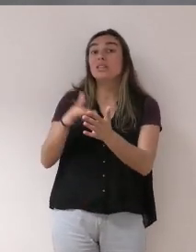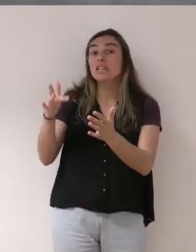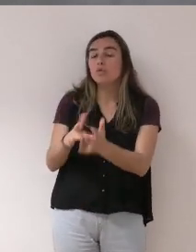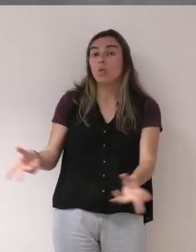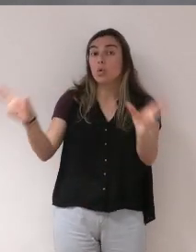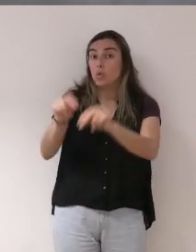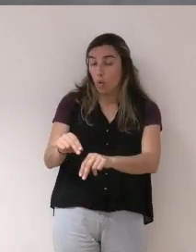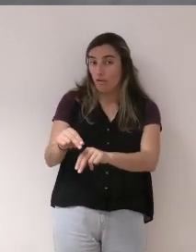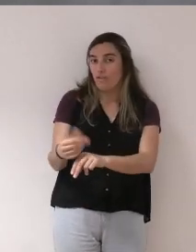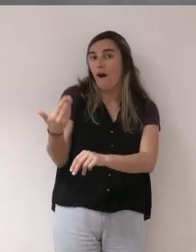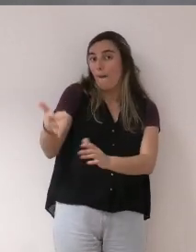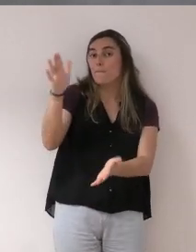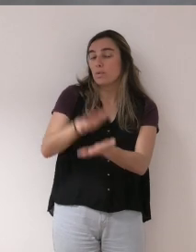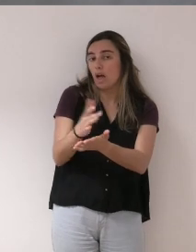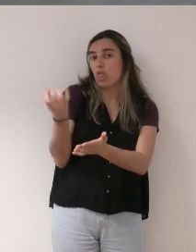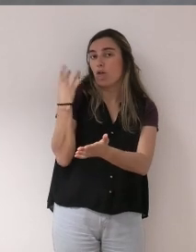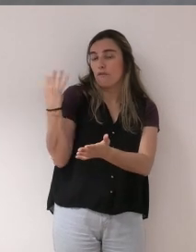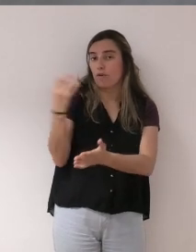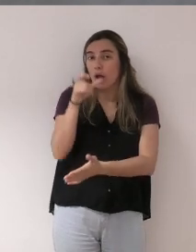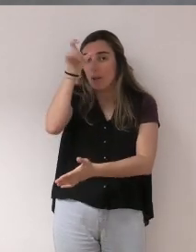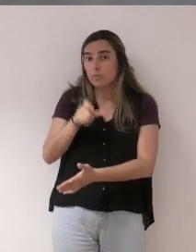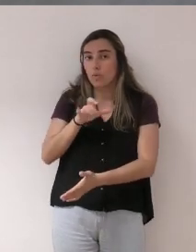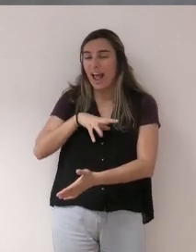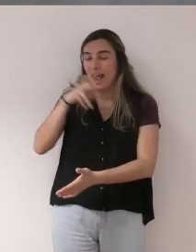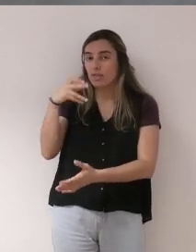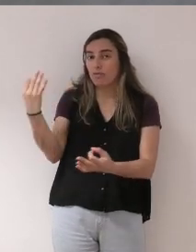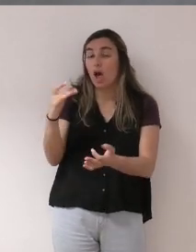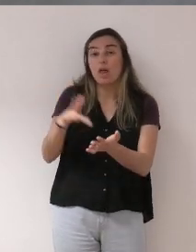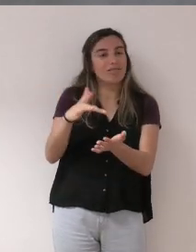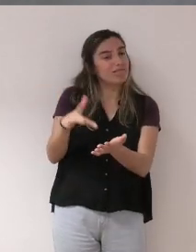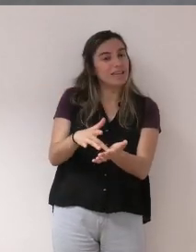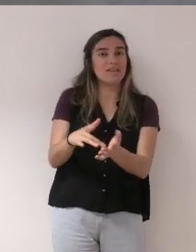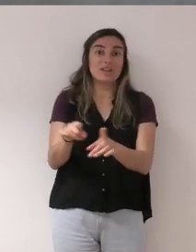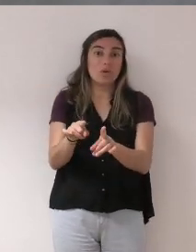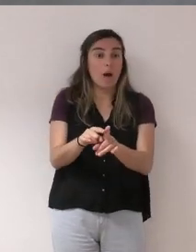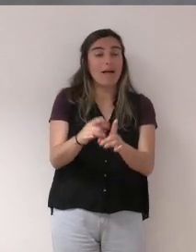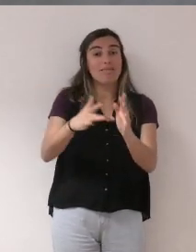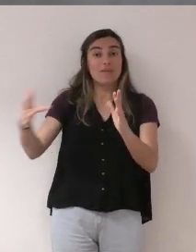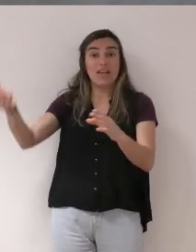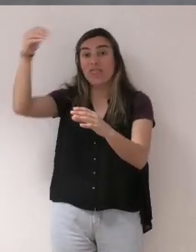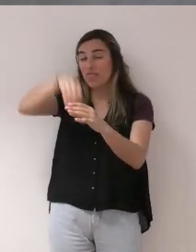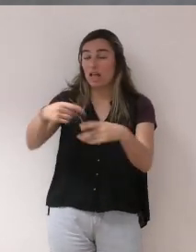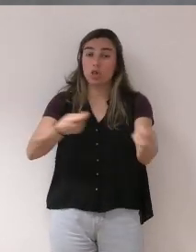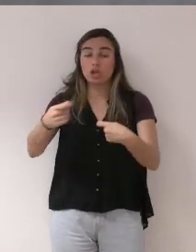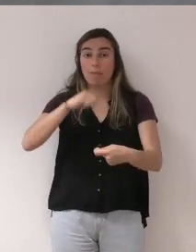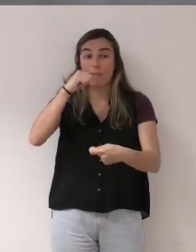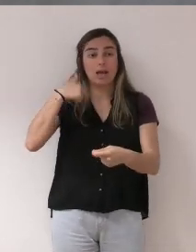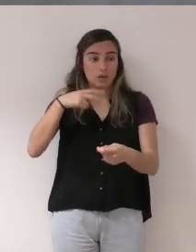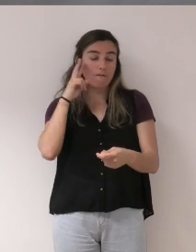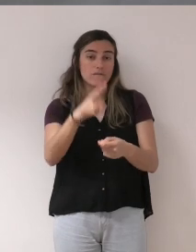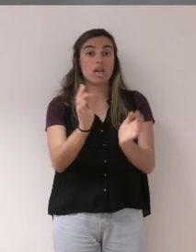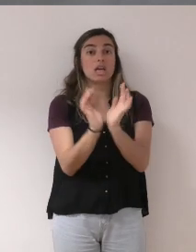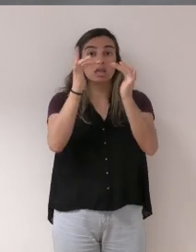Nostos. Sim. O Hélder, aliás, acaba de dizer que o livro, se calhar, ainda nem está assim muito nas livrarias, está mesmo a chegar. Eu vi na net, mas, de facto,